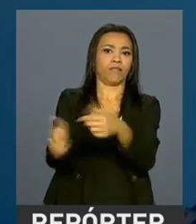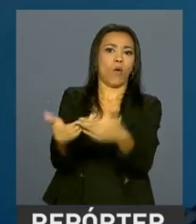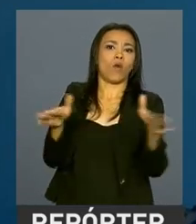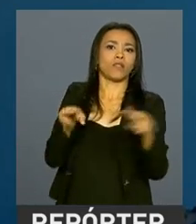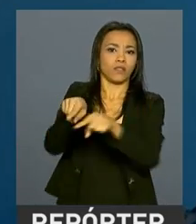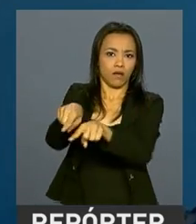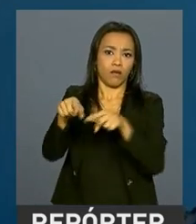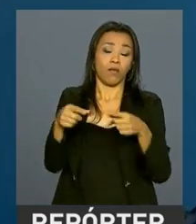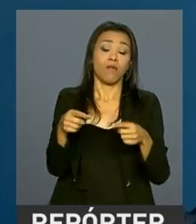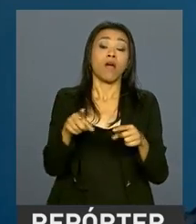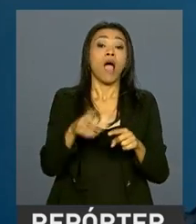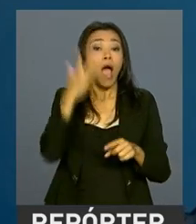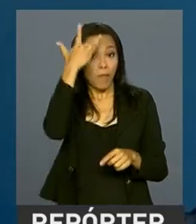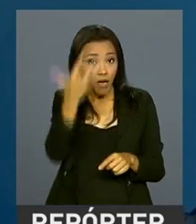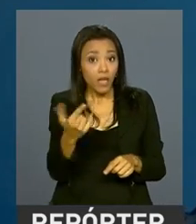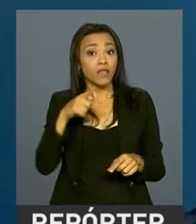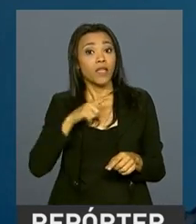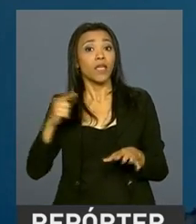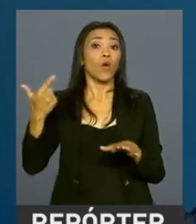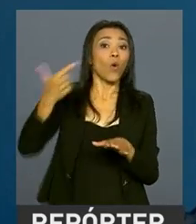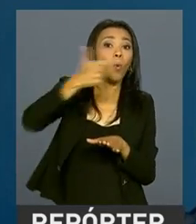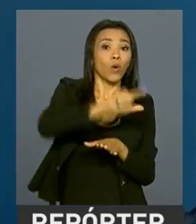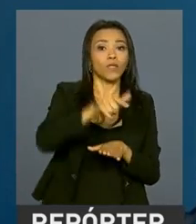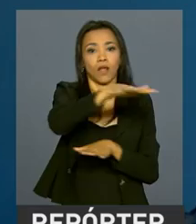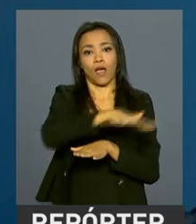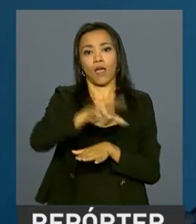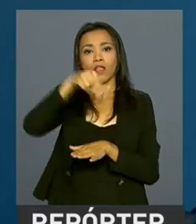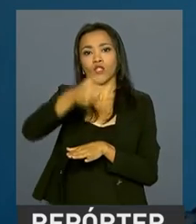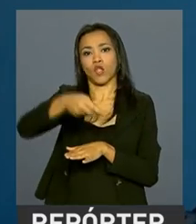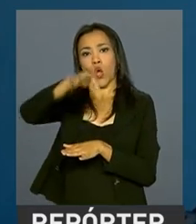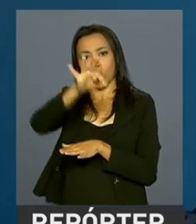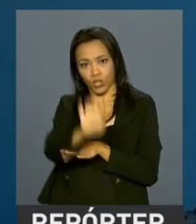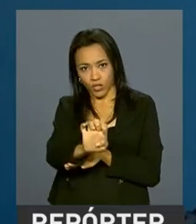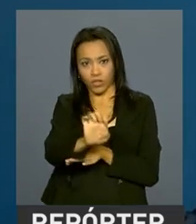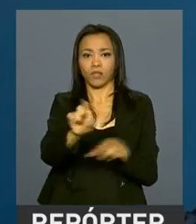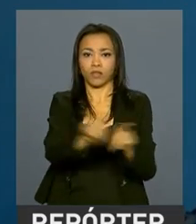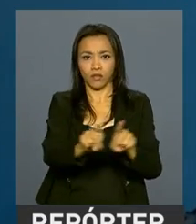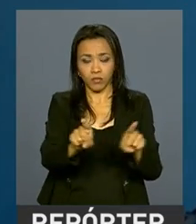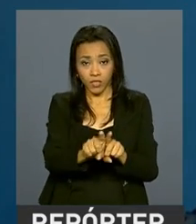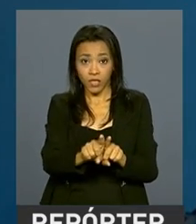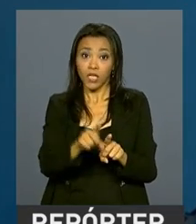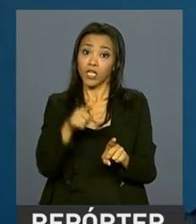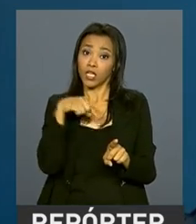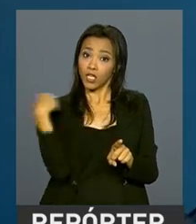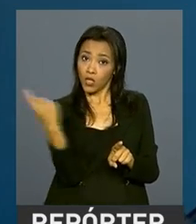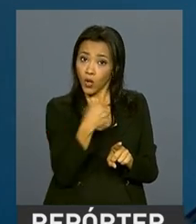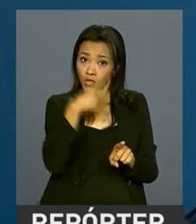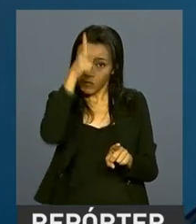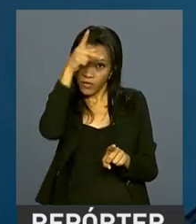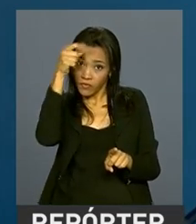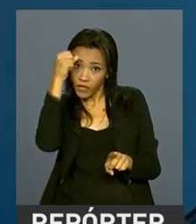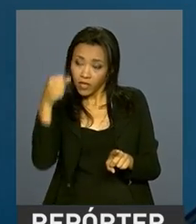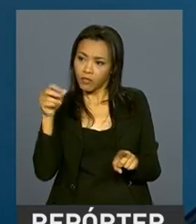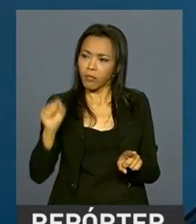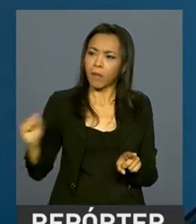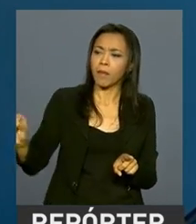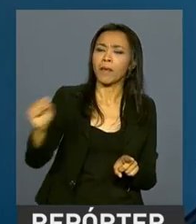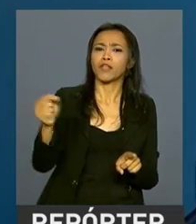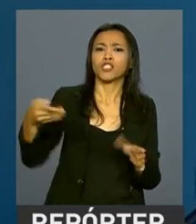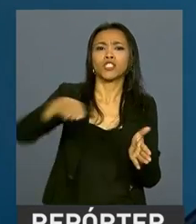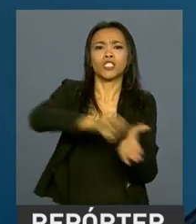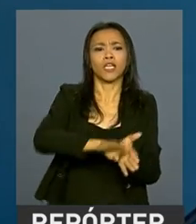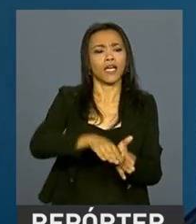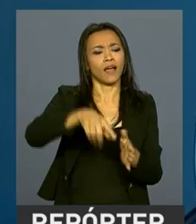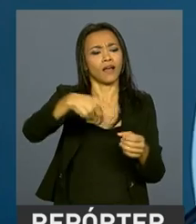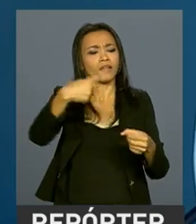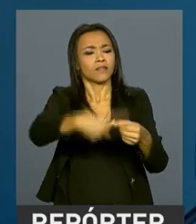a inauguração do eixo norte, para que nós possamos, prefeito José Aldemir, chegar em Cajazeiras, no Alto